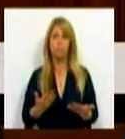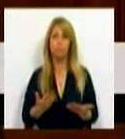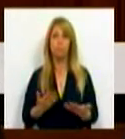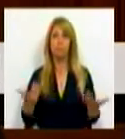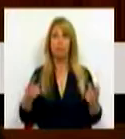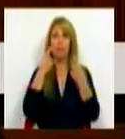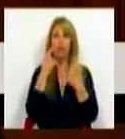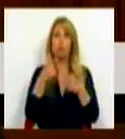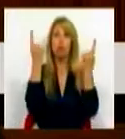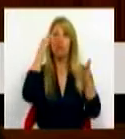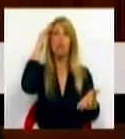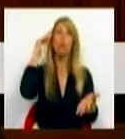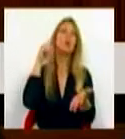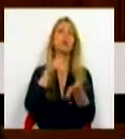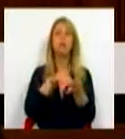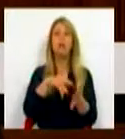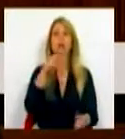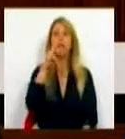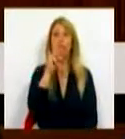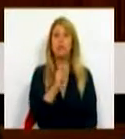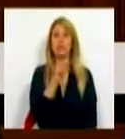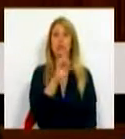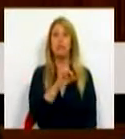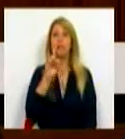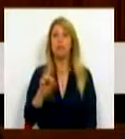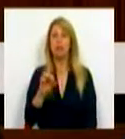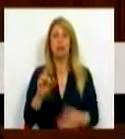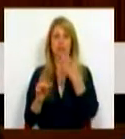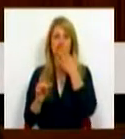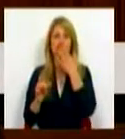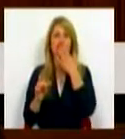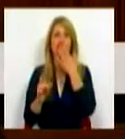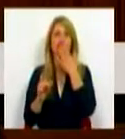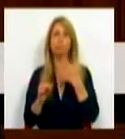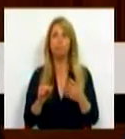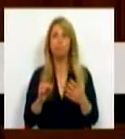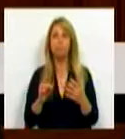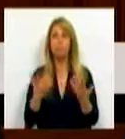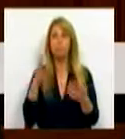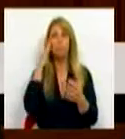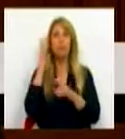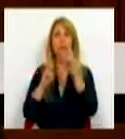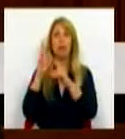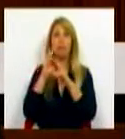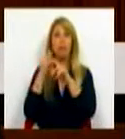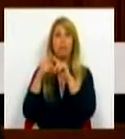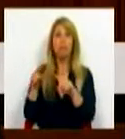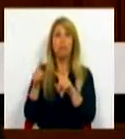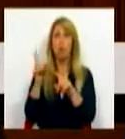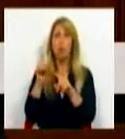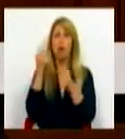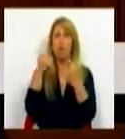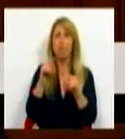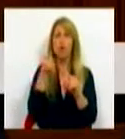na demonstração de resultados, 366. Chama a atenção que esta imparidade de demonstração de resultados não cobre só crédito.